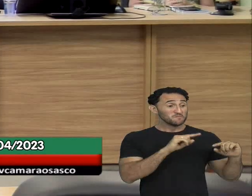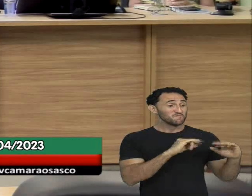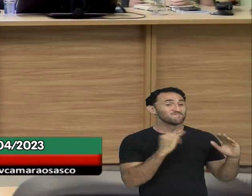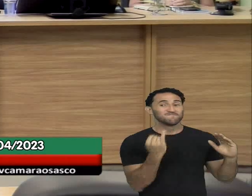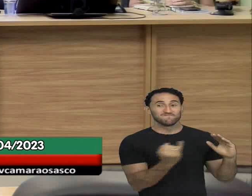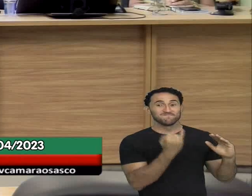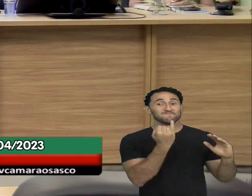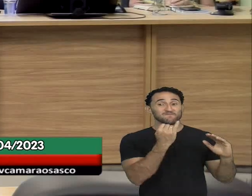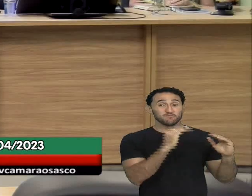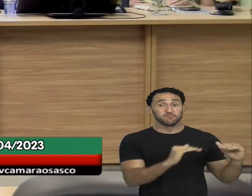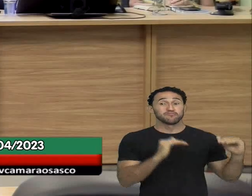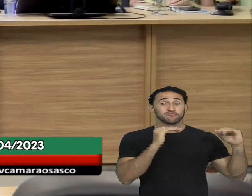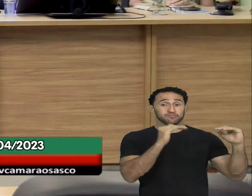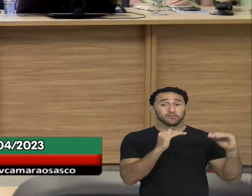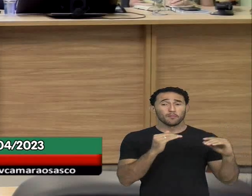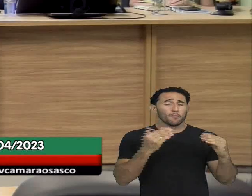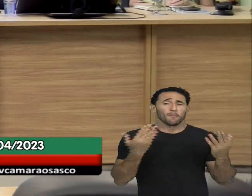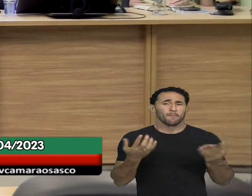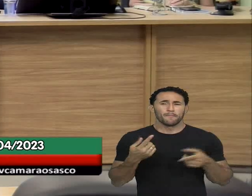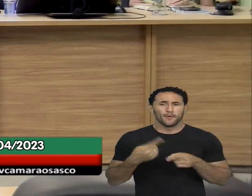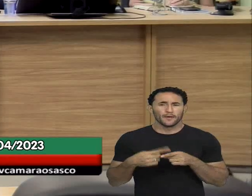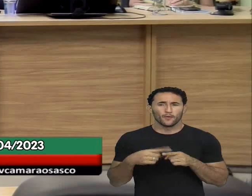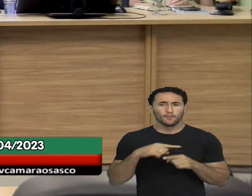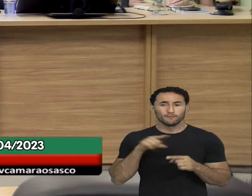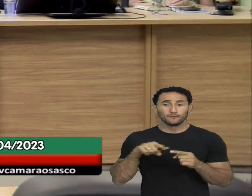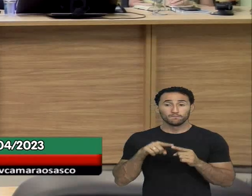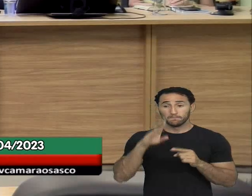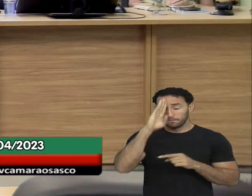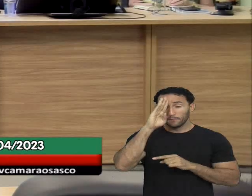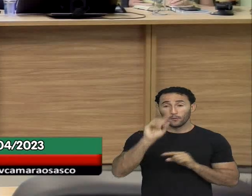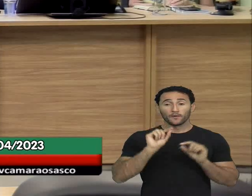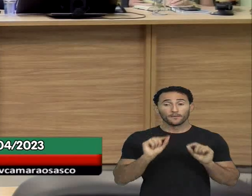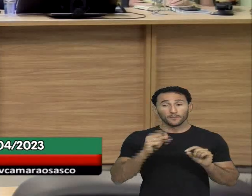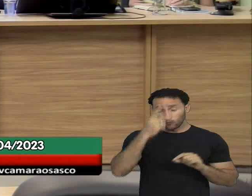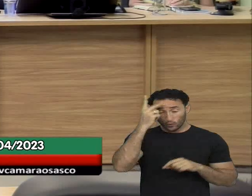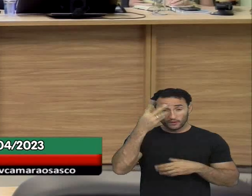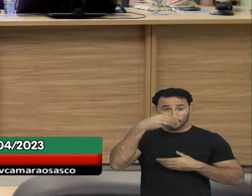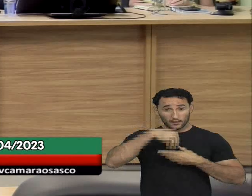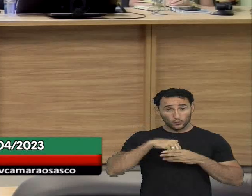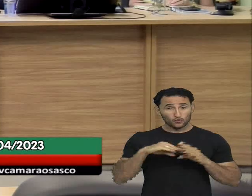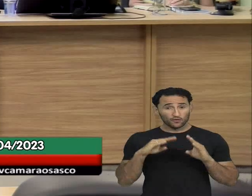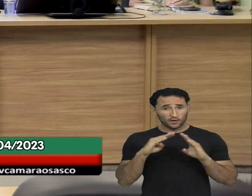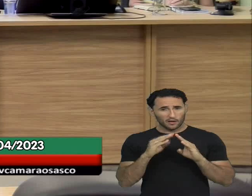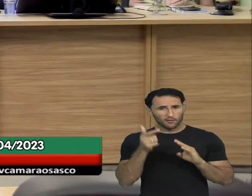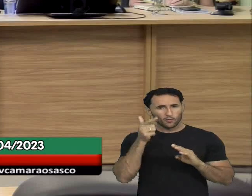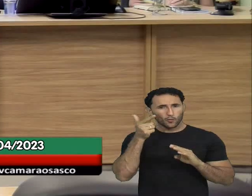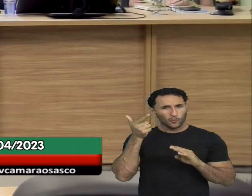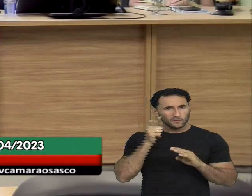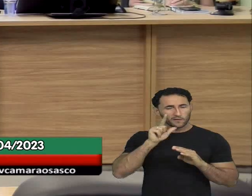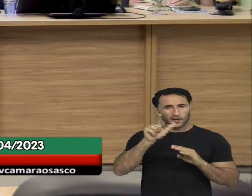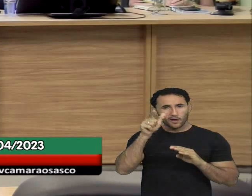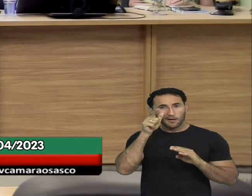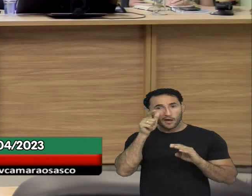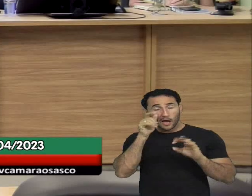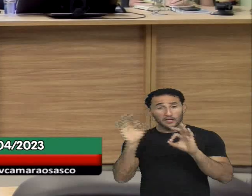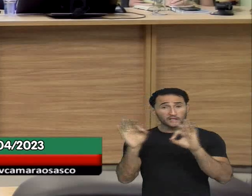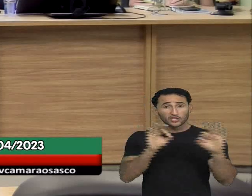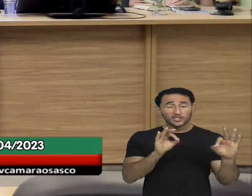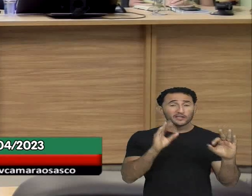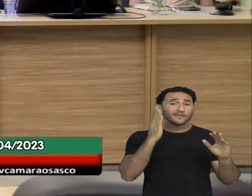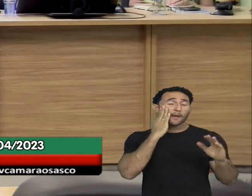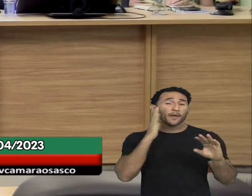intenção realmente é dar prevenção, que as pessoas possam, em casa, entender quais são os exames que devem ser